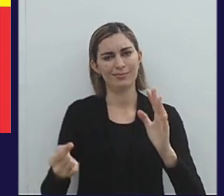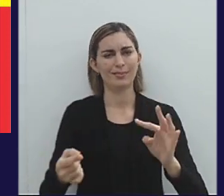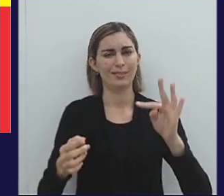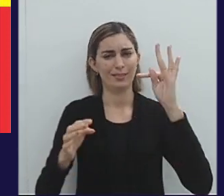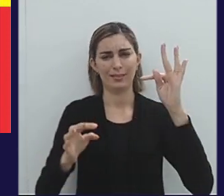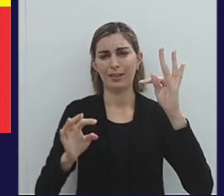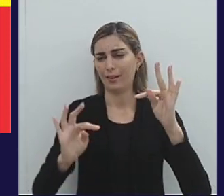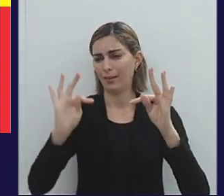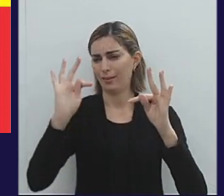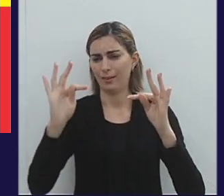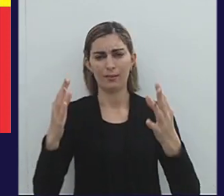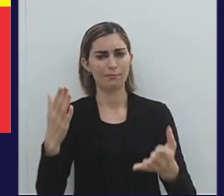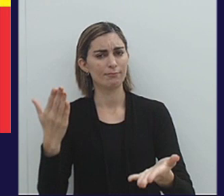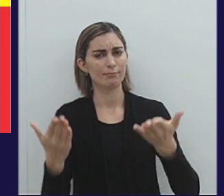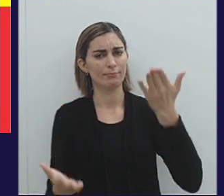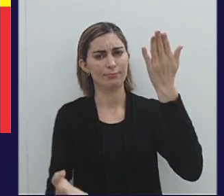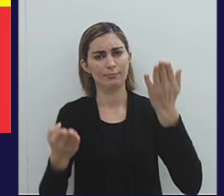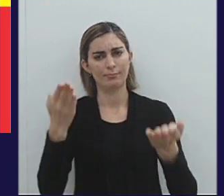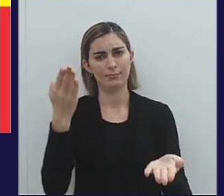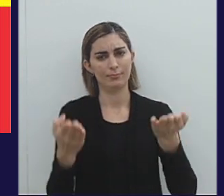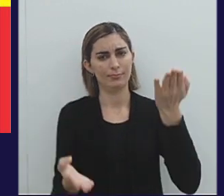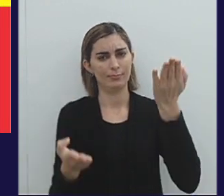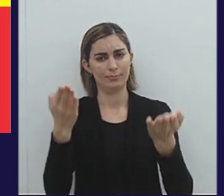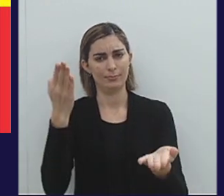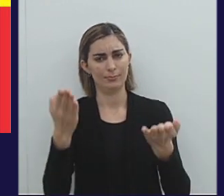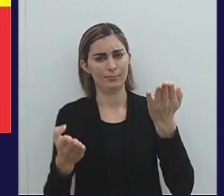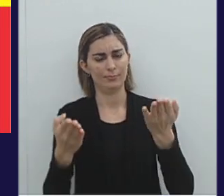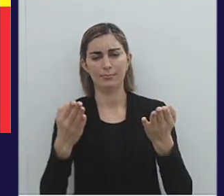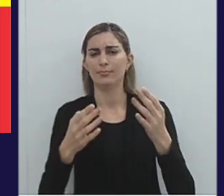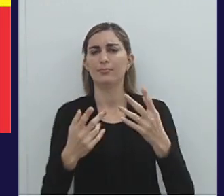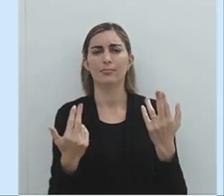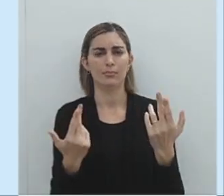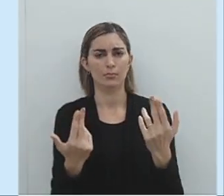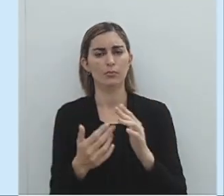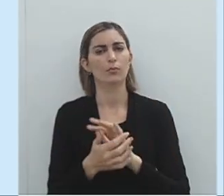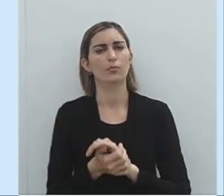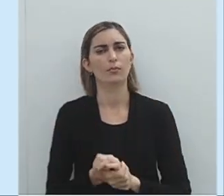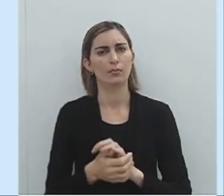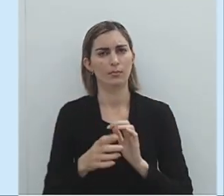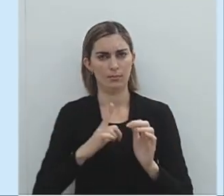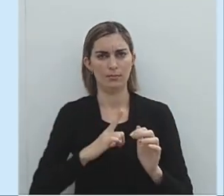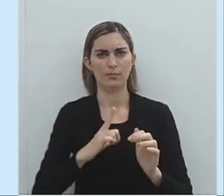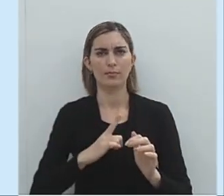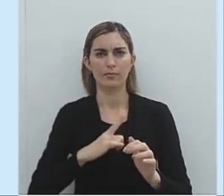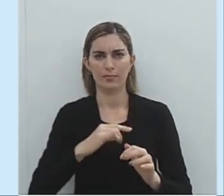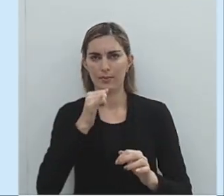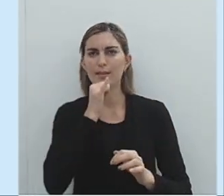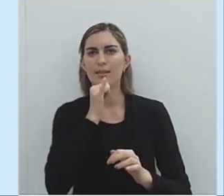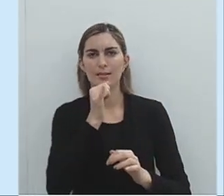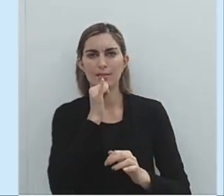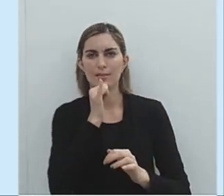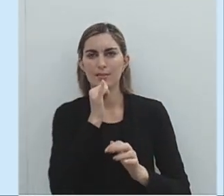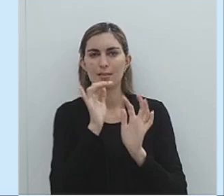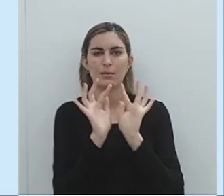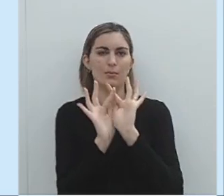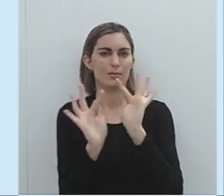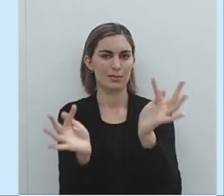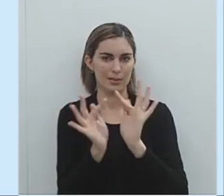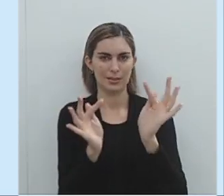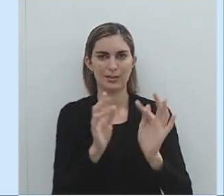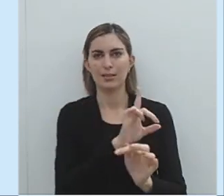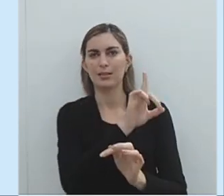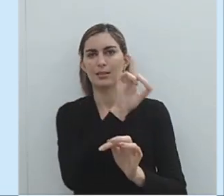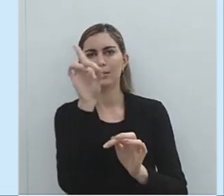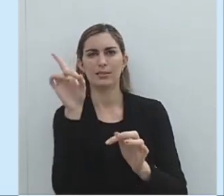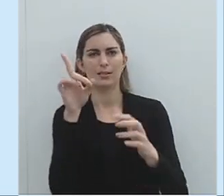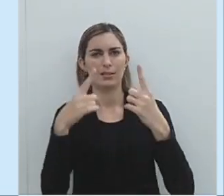corpo, até que ambos fiquem com a mesma temperatura. E aí tem um exemplo bem simples, né? Em dias